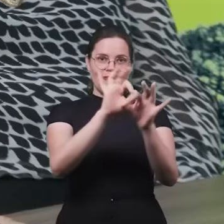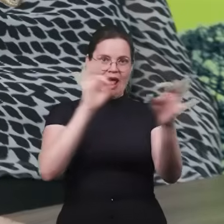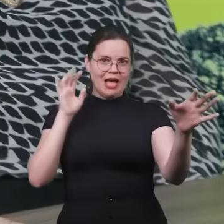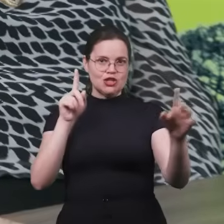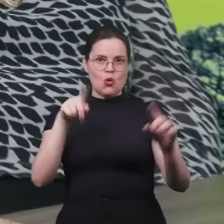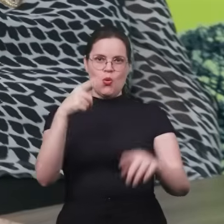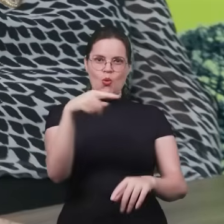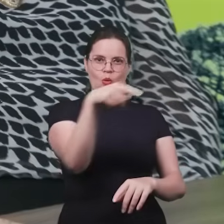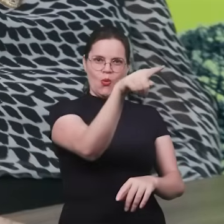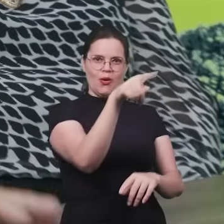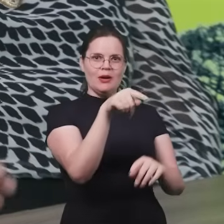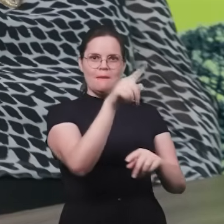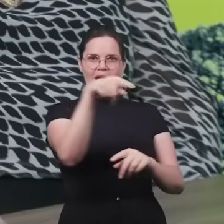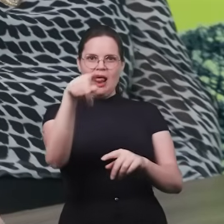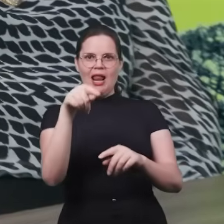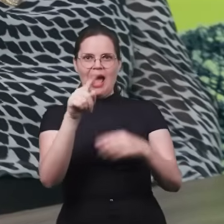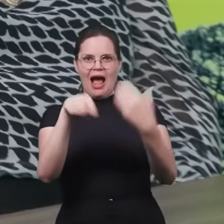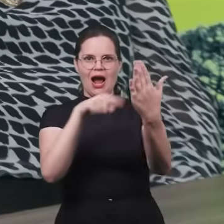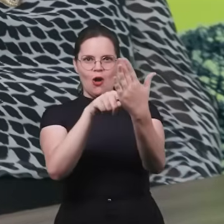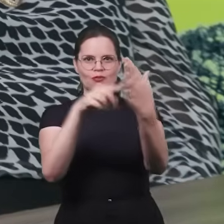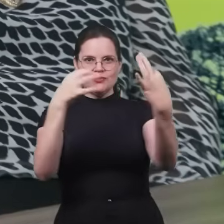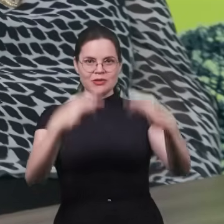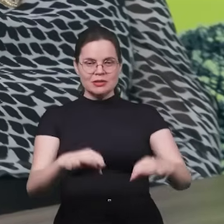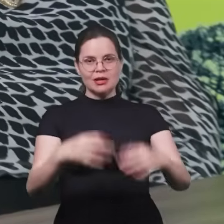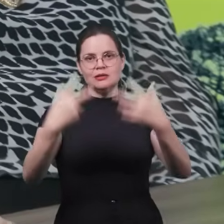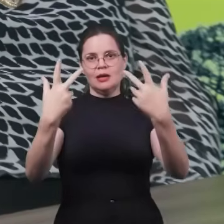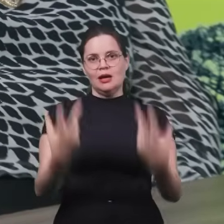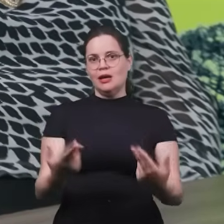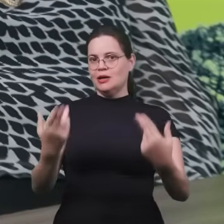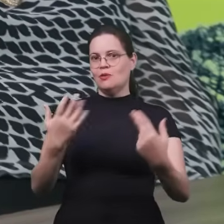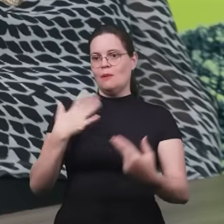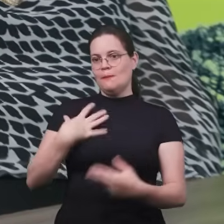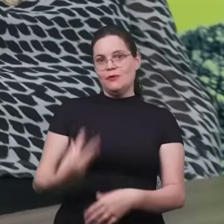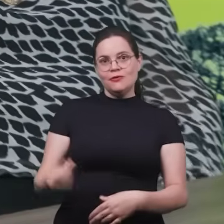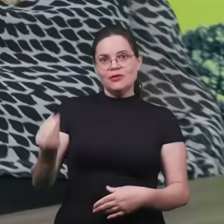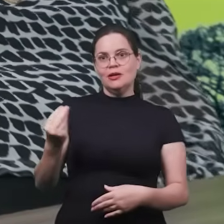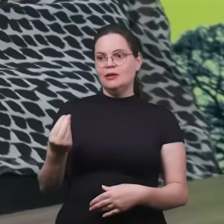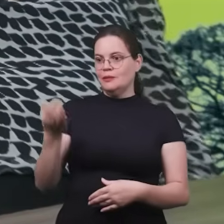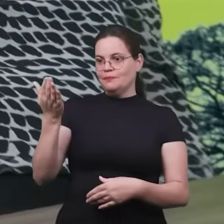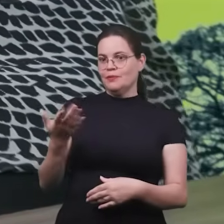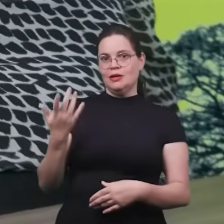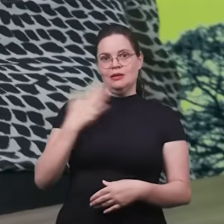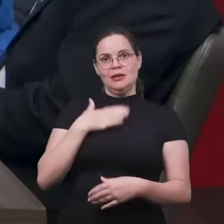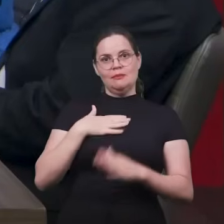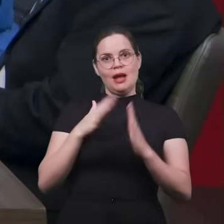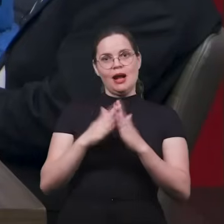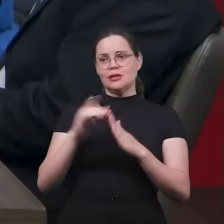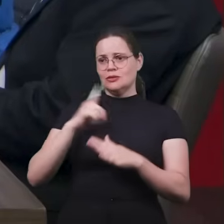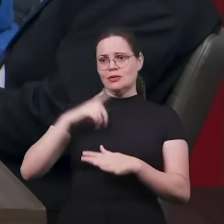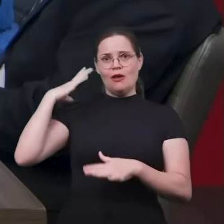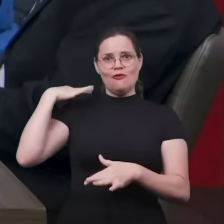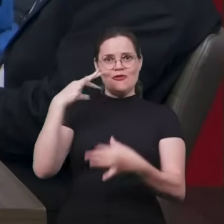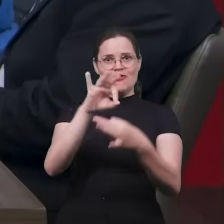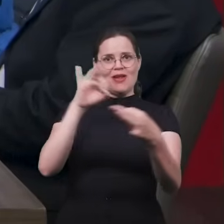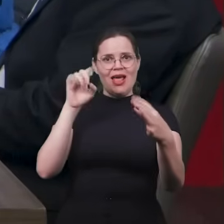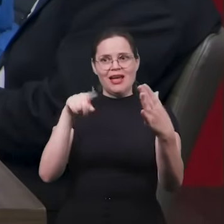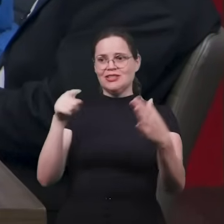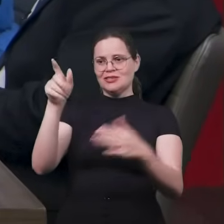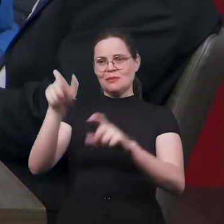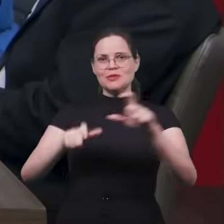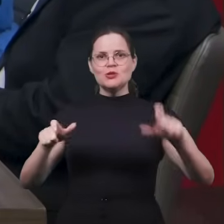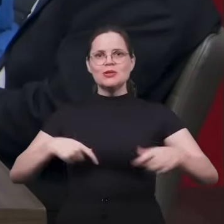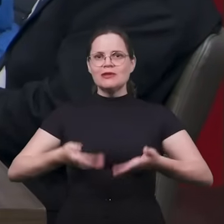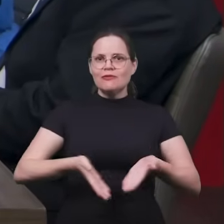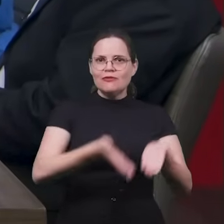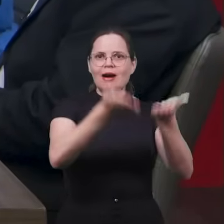tenho flechas, né, no meu lar que eu pude. Glória a Deus. Então, 1, 2, 3, e